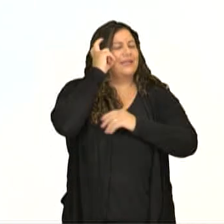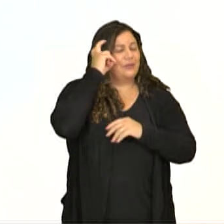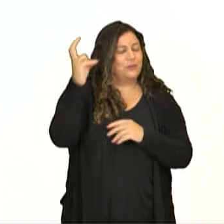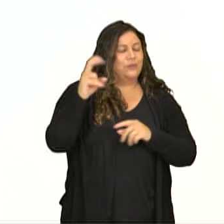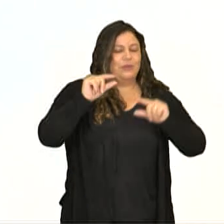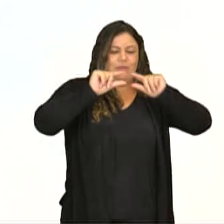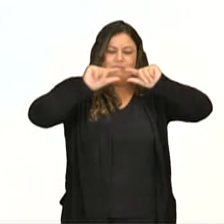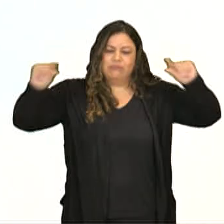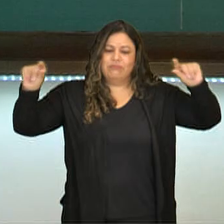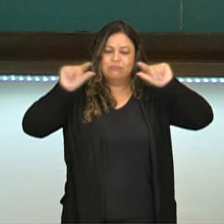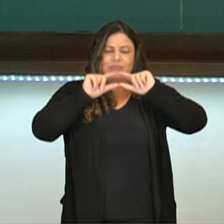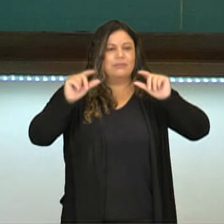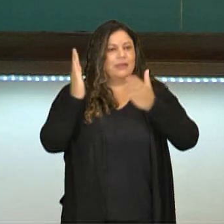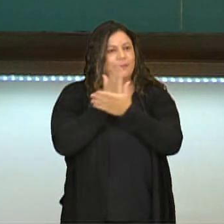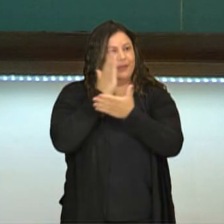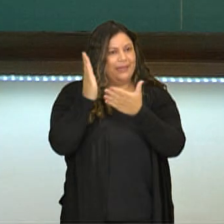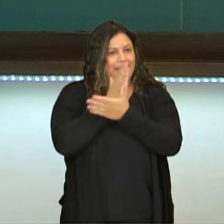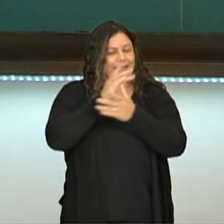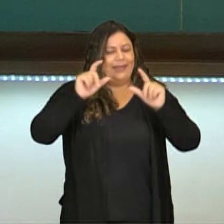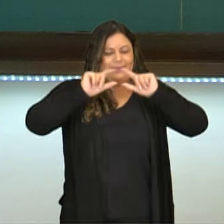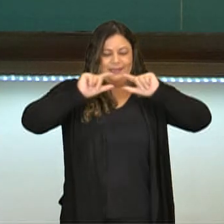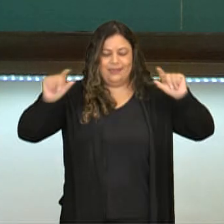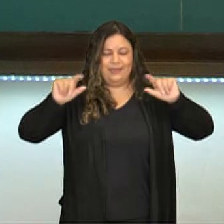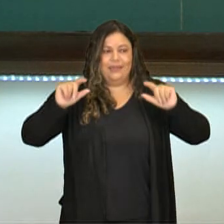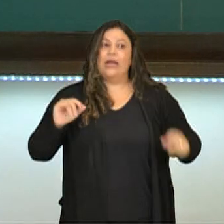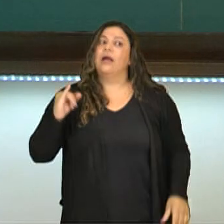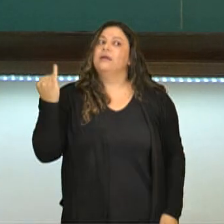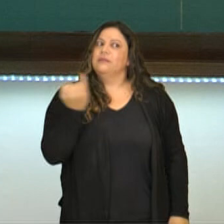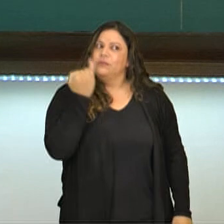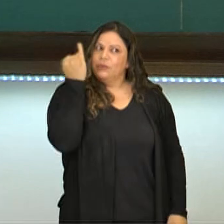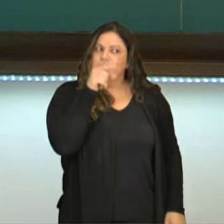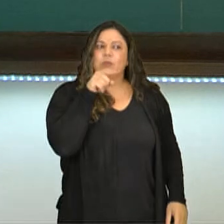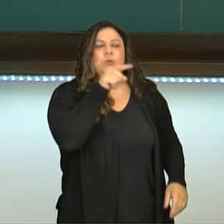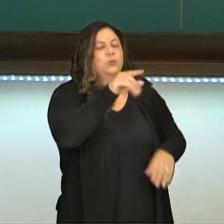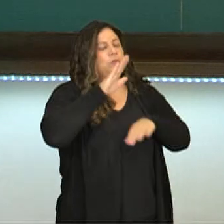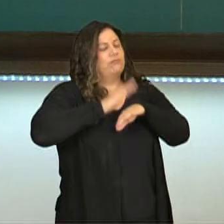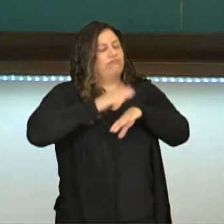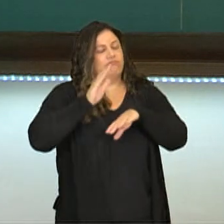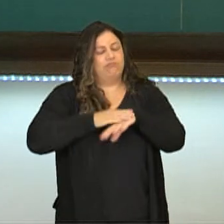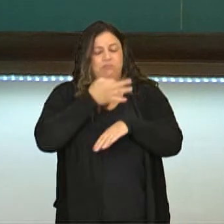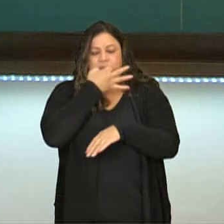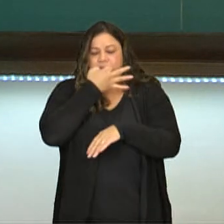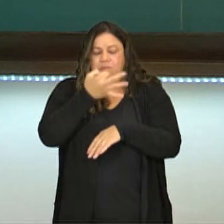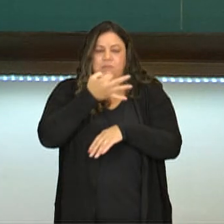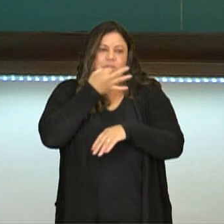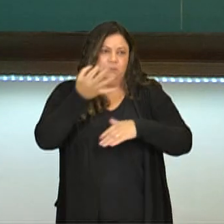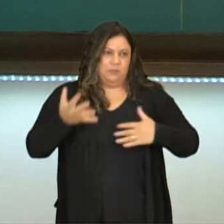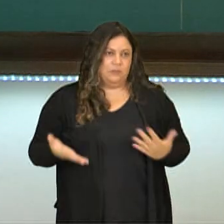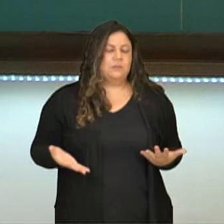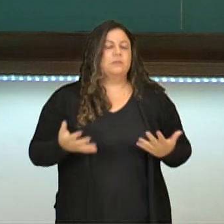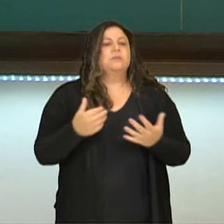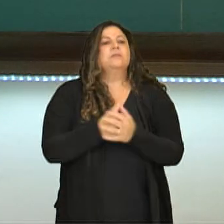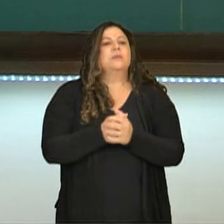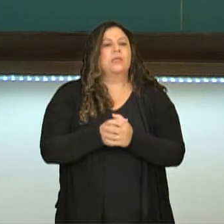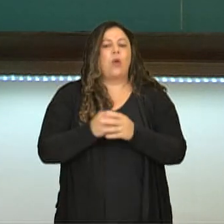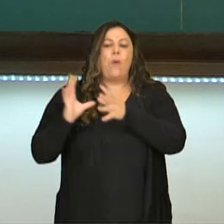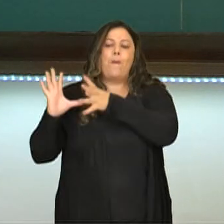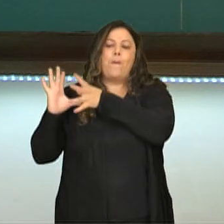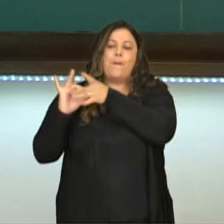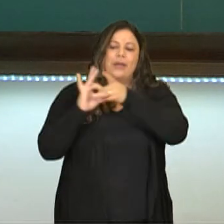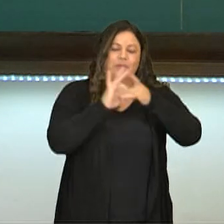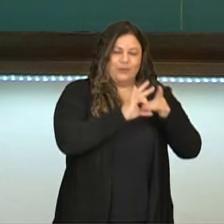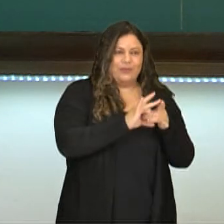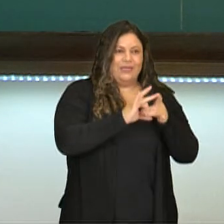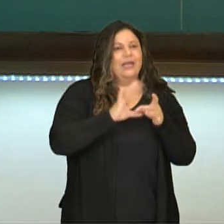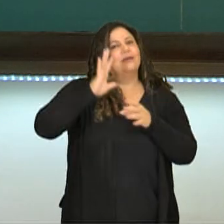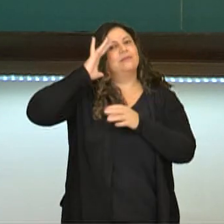caderno. Importante, pessoal, você vai escrever com as suas palavras, entretanto, o contexto